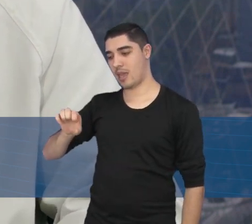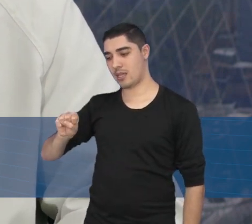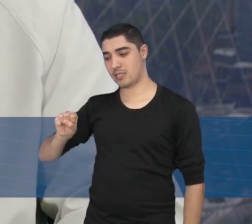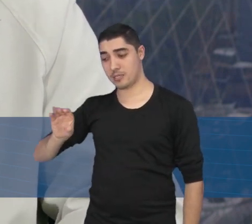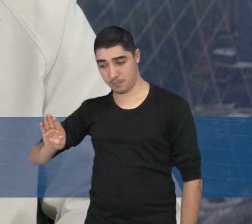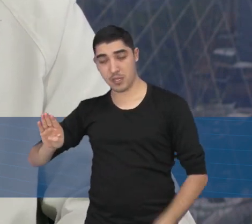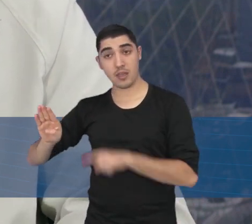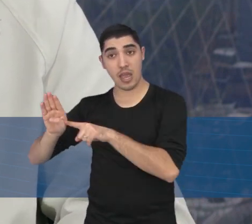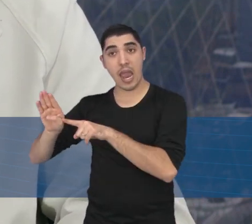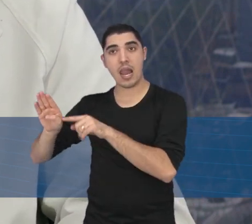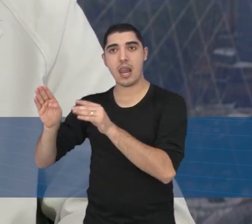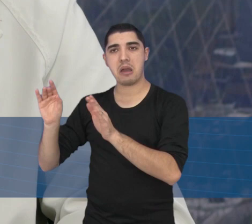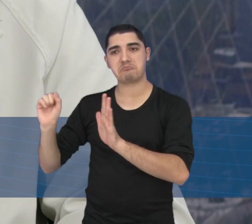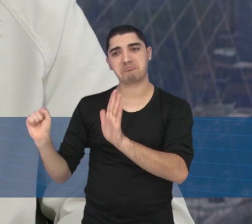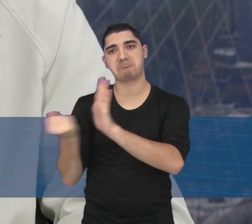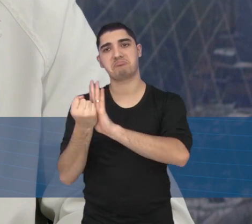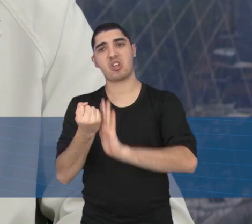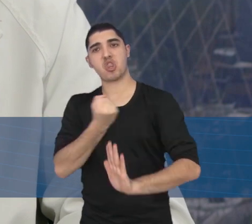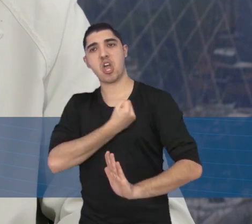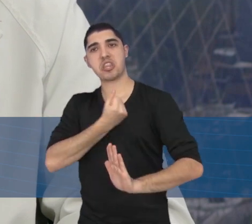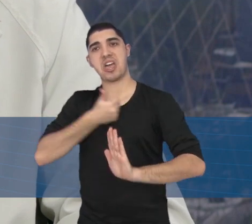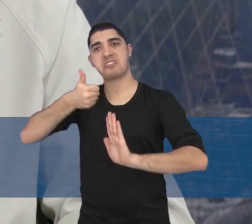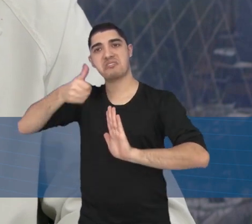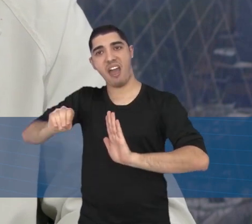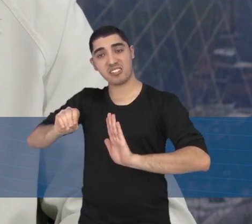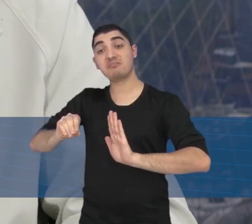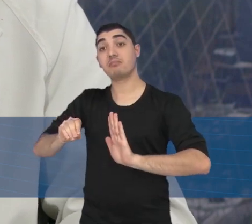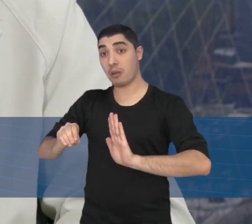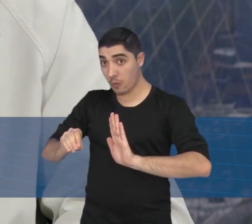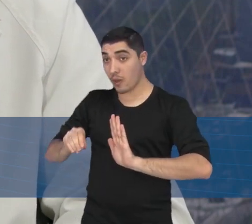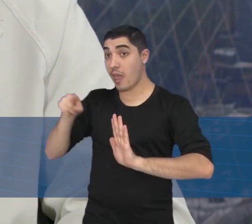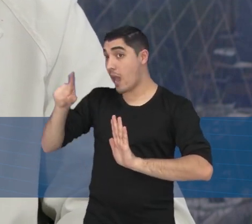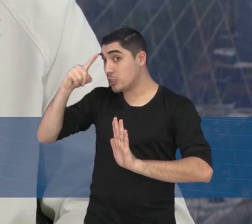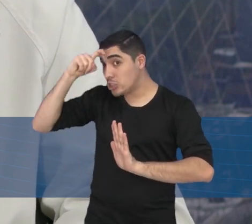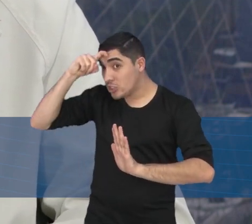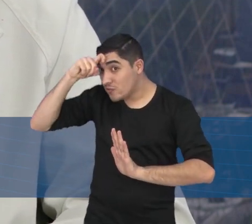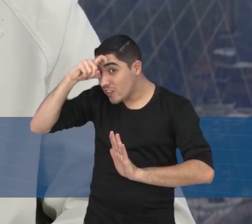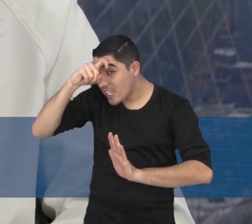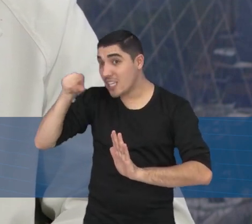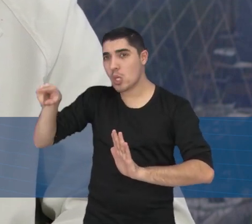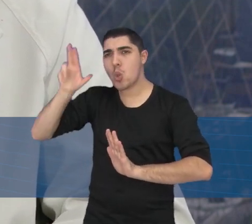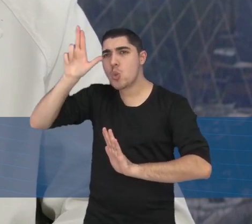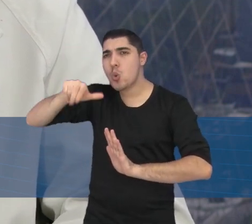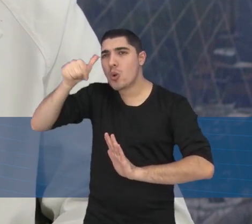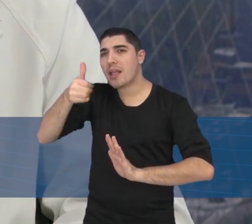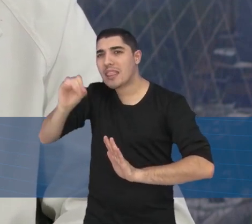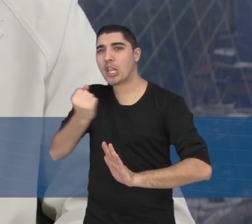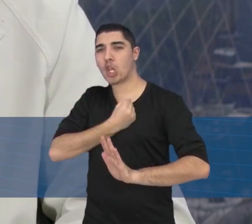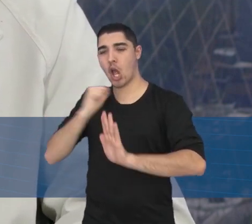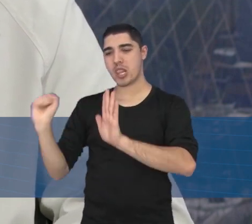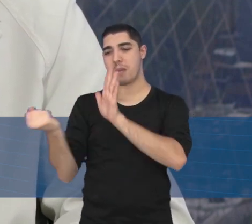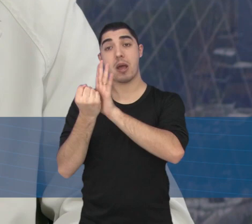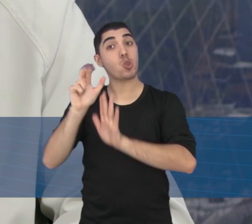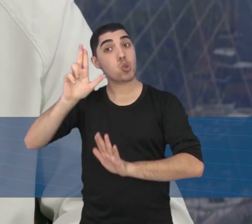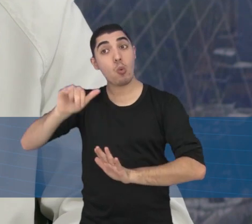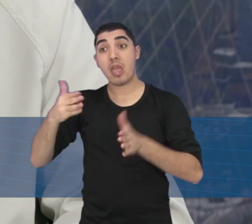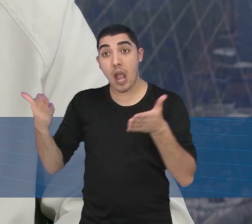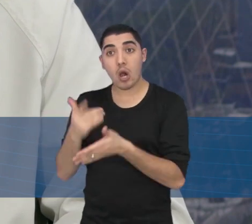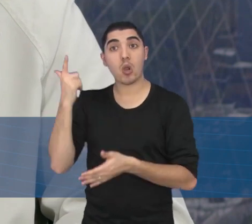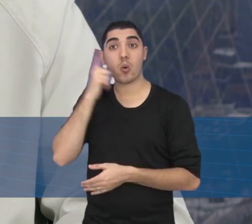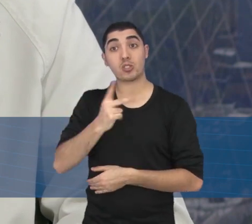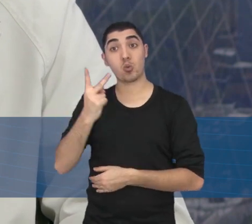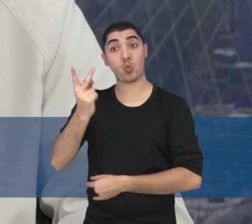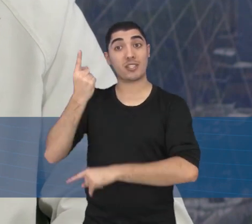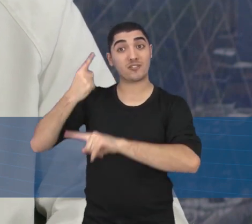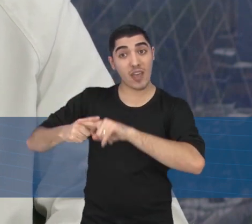coisa rara a CETESB dar 10 para algum aterro sanitário. E nós conseguimos aí, já estão 2 anos seguidos, e é pela 3ª vez que consegue